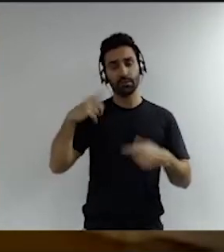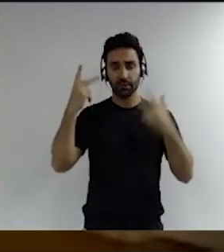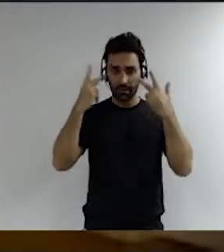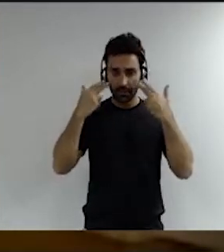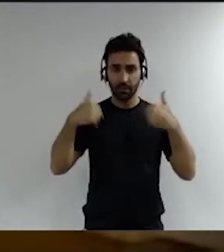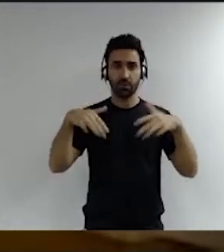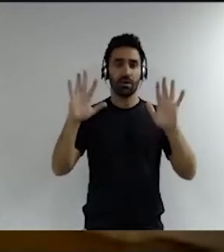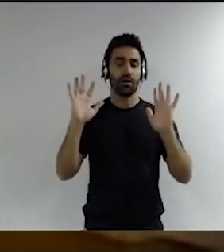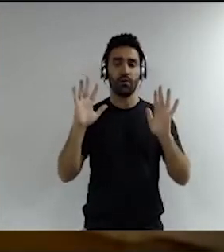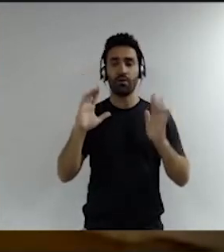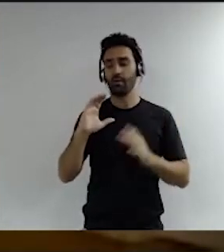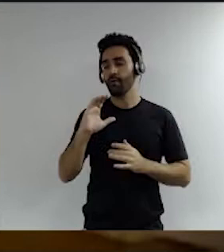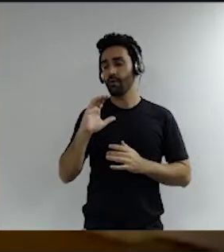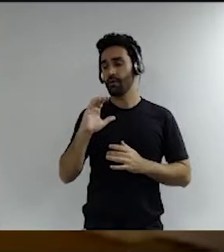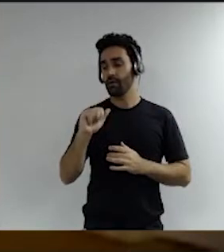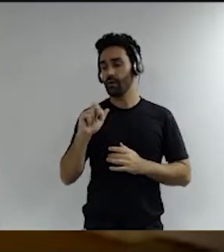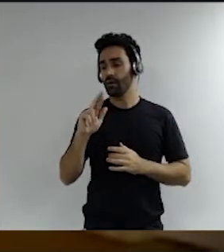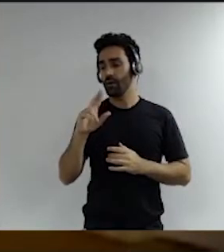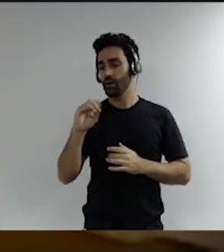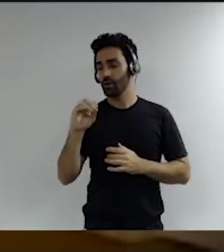buscarmos soluções e discutirmos